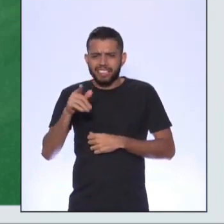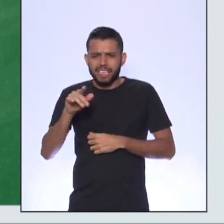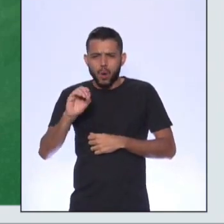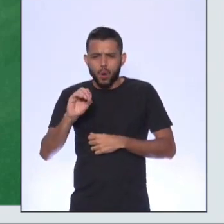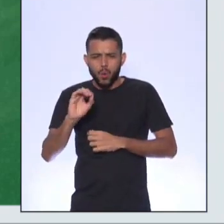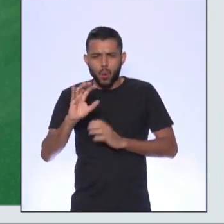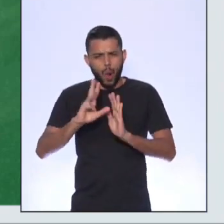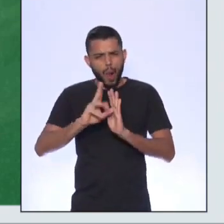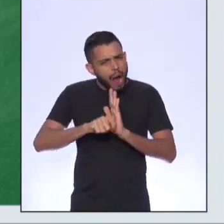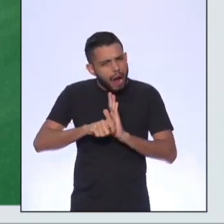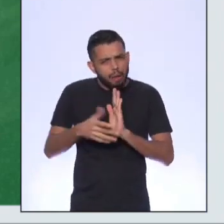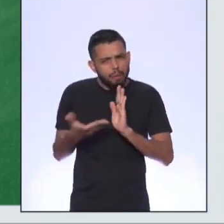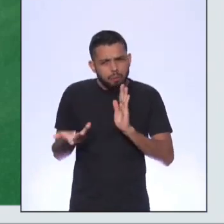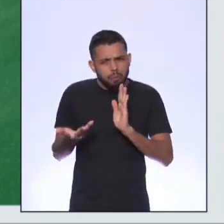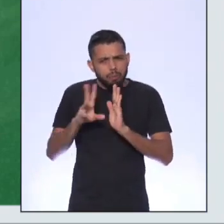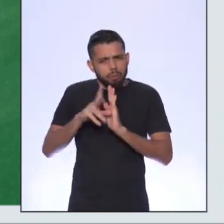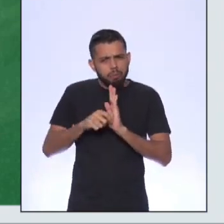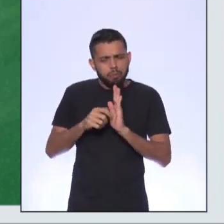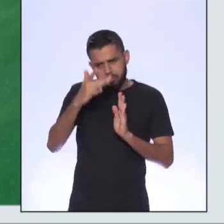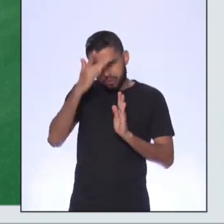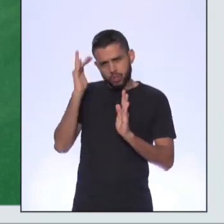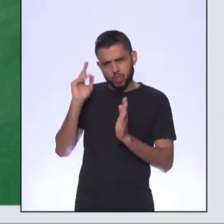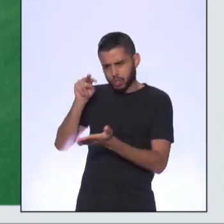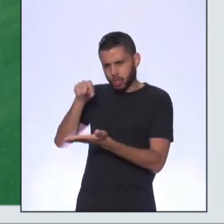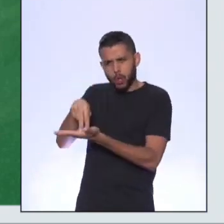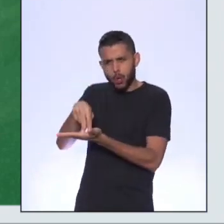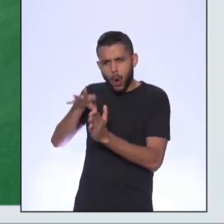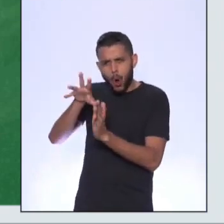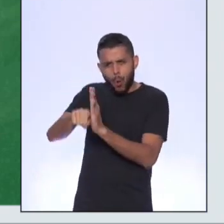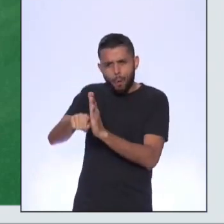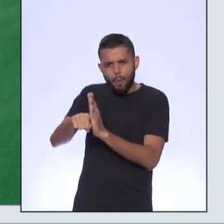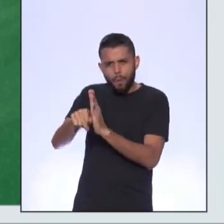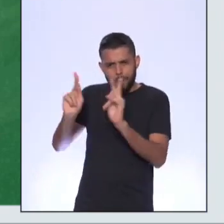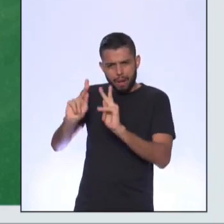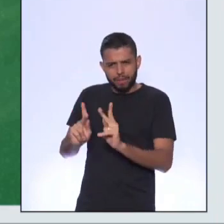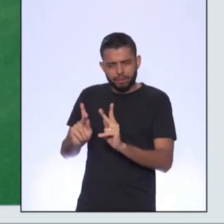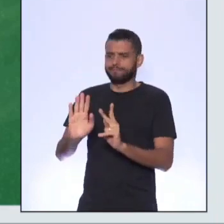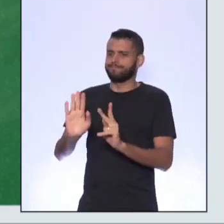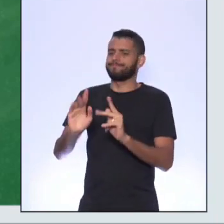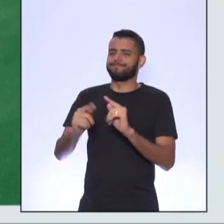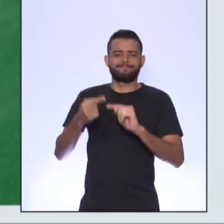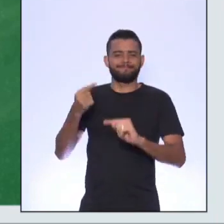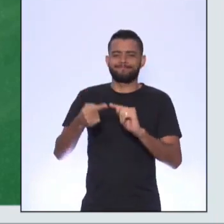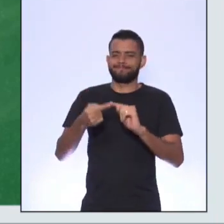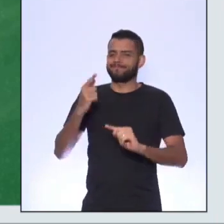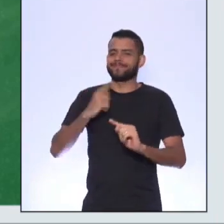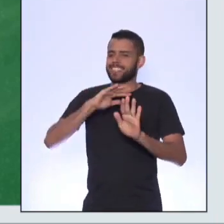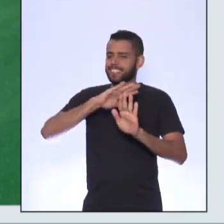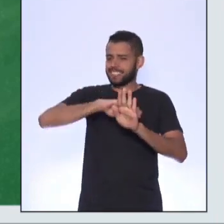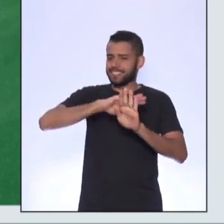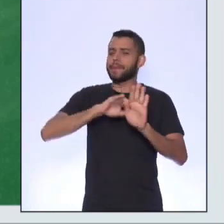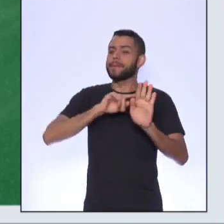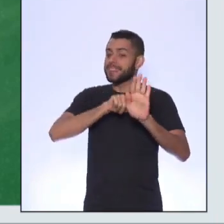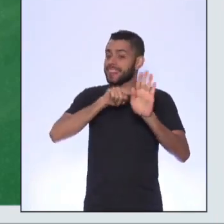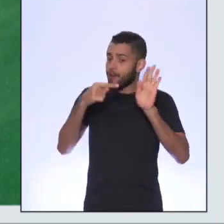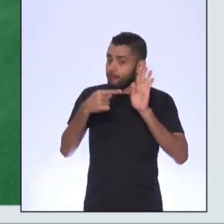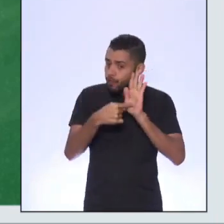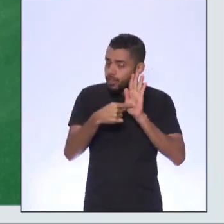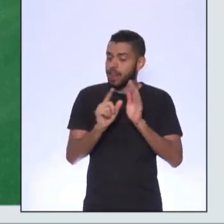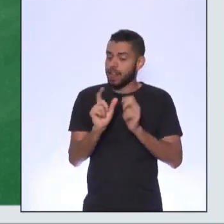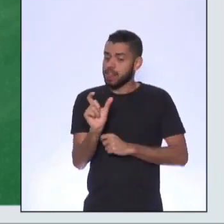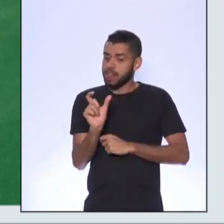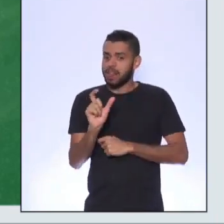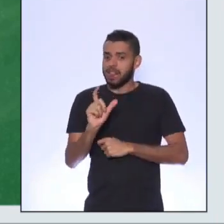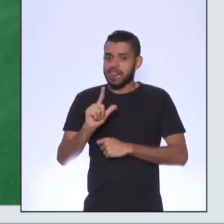né? E roubou a paz lá. Mas esse ladrão é, na verdade, a tragédia. Eu posso